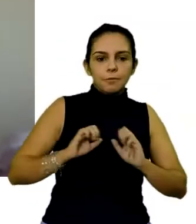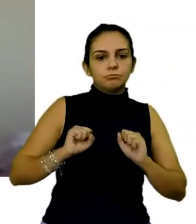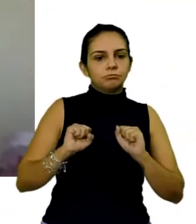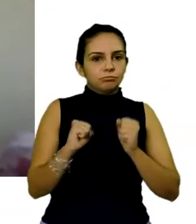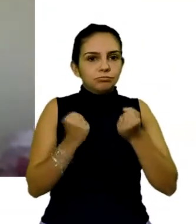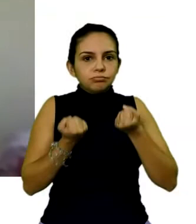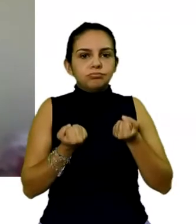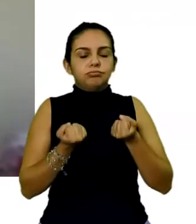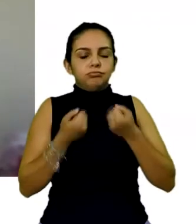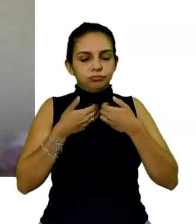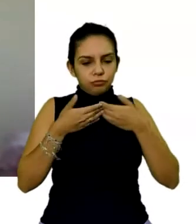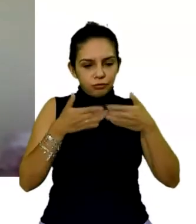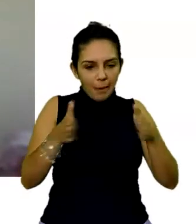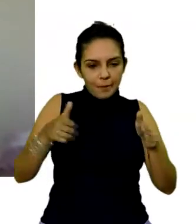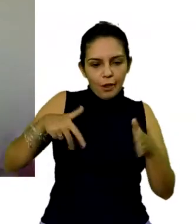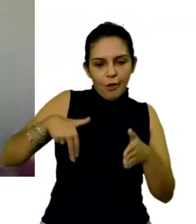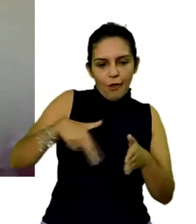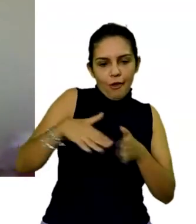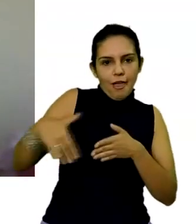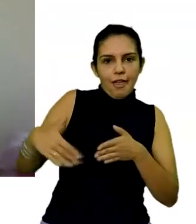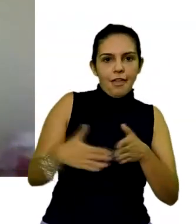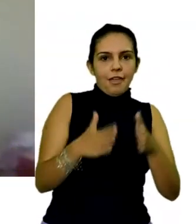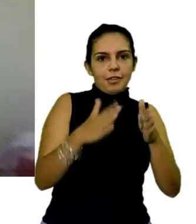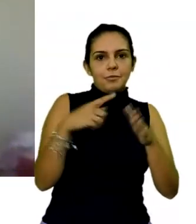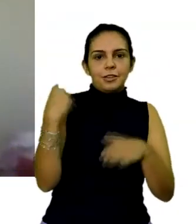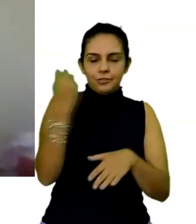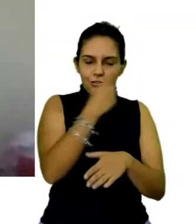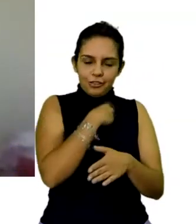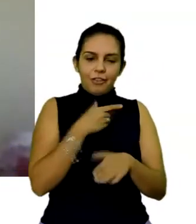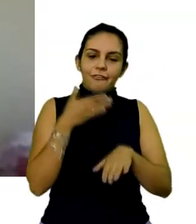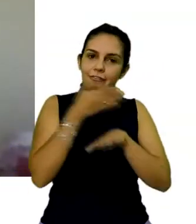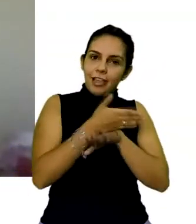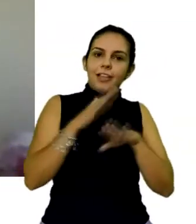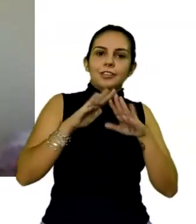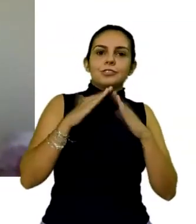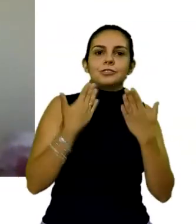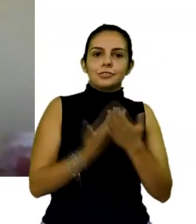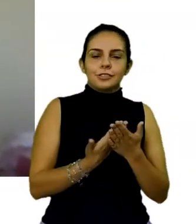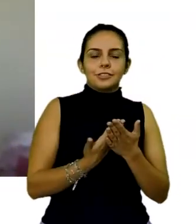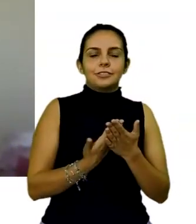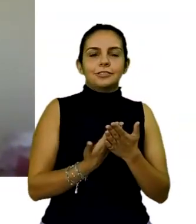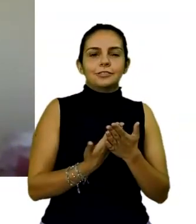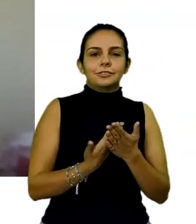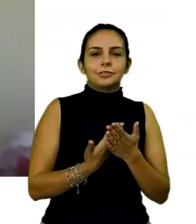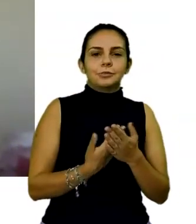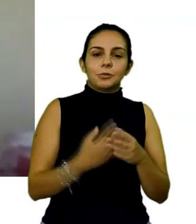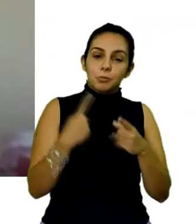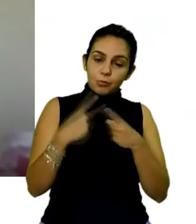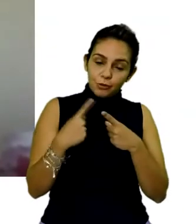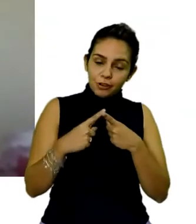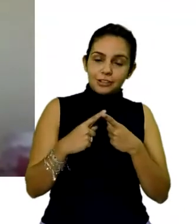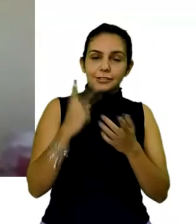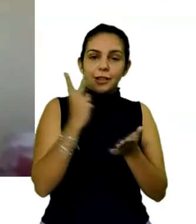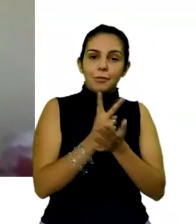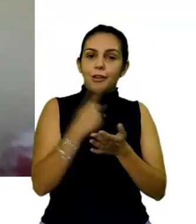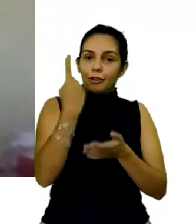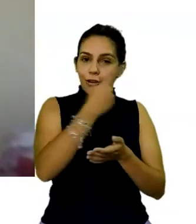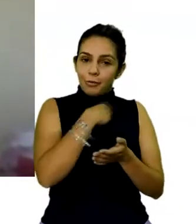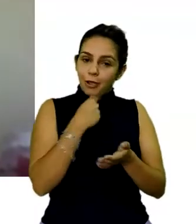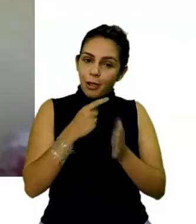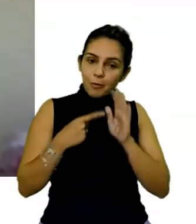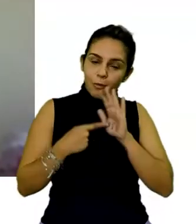abrindo caminho. Desde o princípio a gente vai à escola. Exatamente por quê? Porque a gente